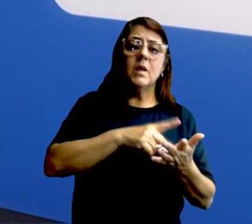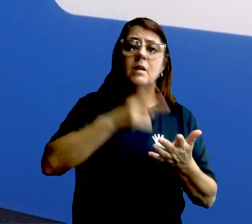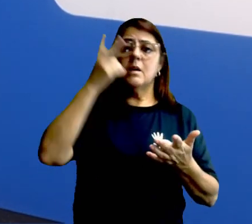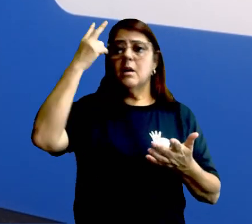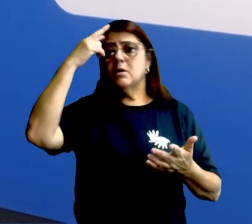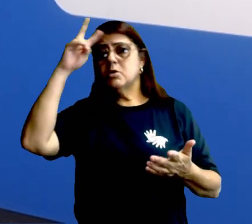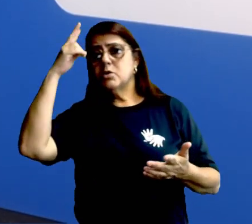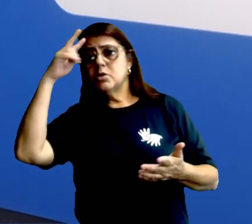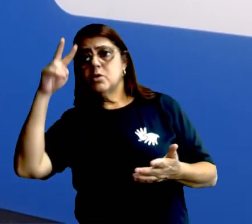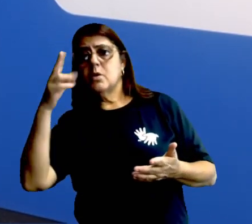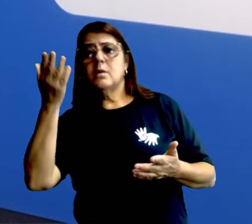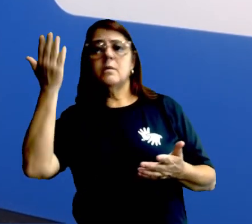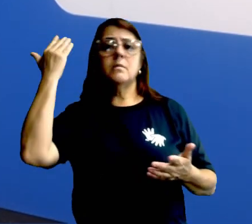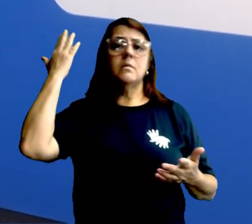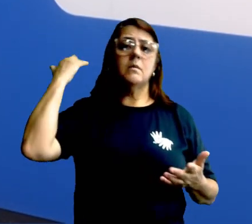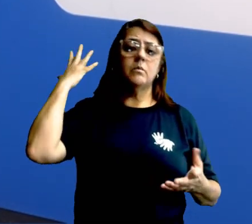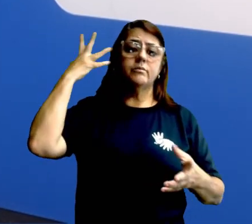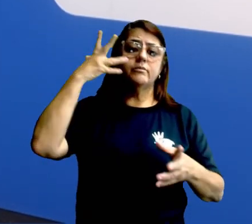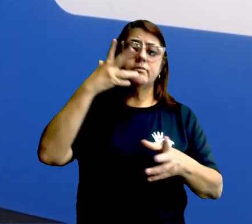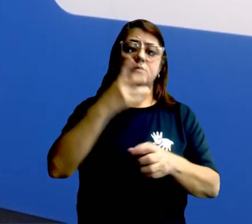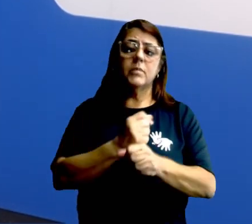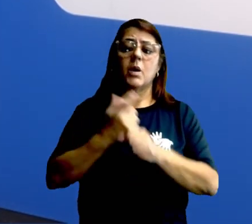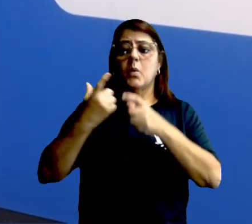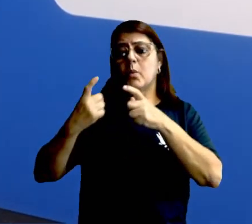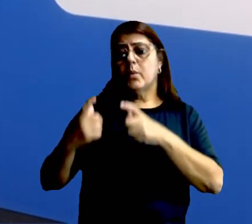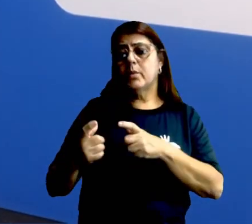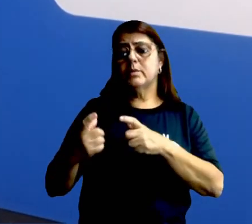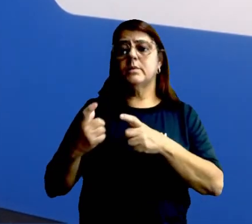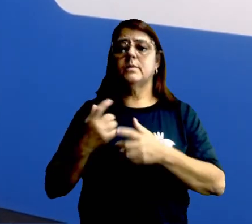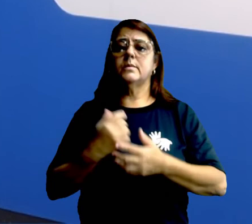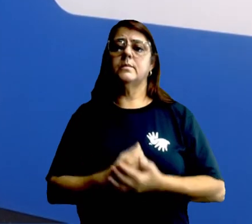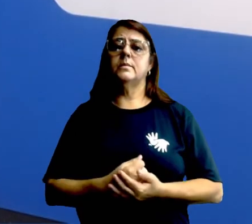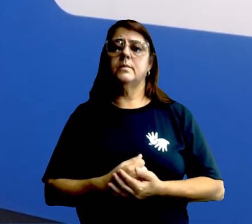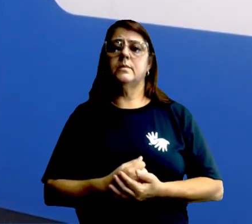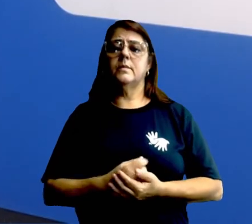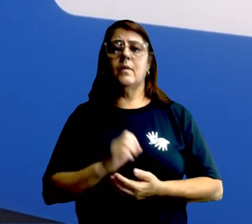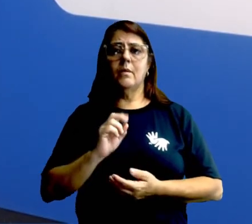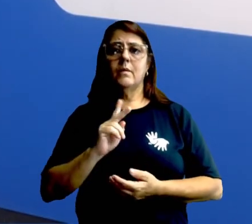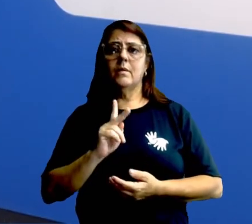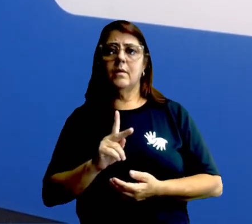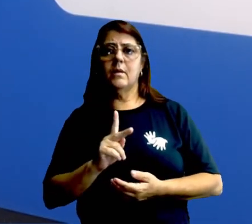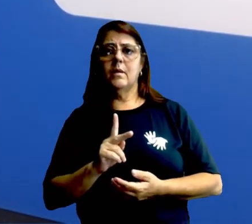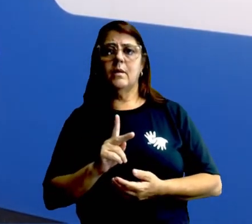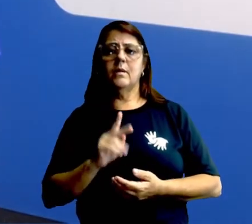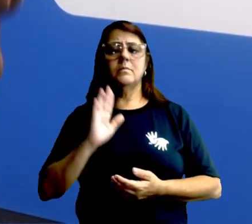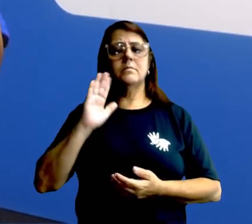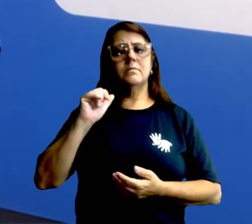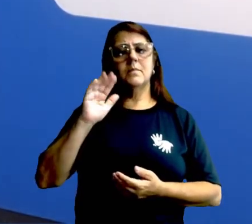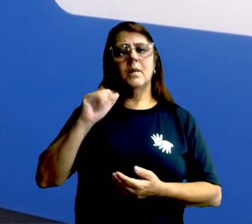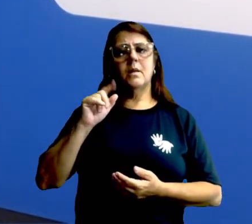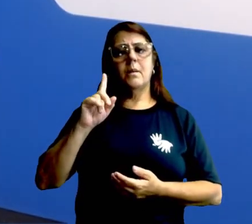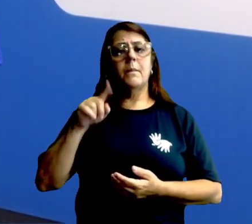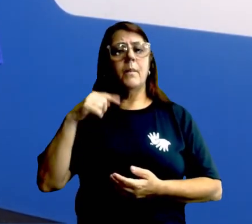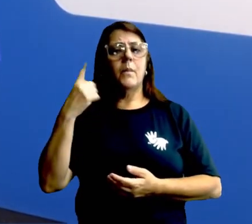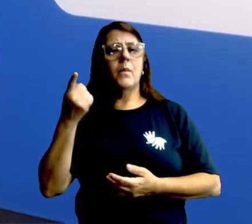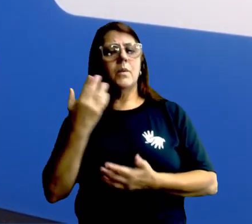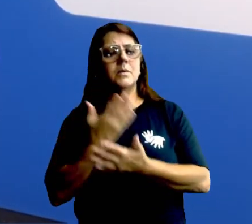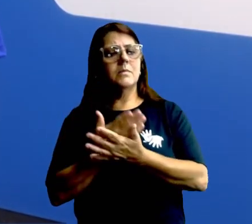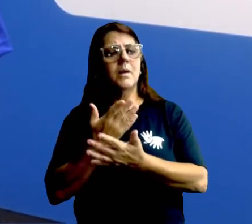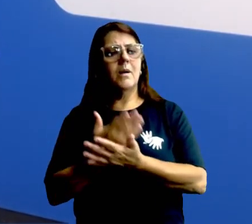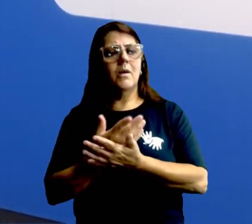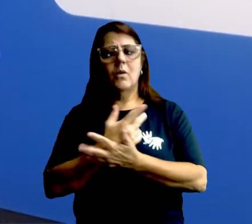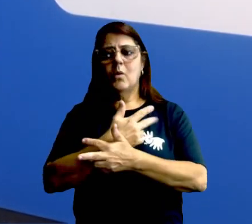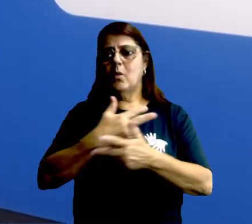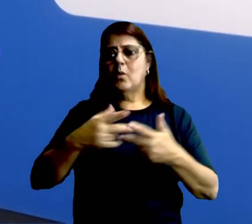quem vai entender de onde vem e para onde se vai. Ok, pessoal? Então, até a próxima